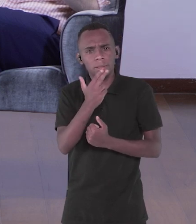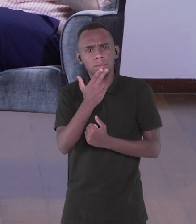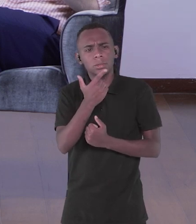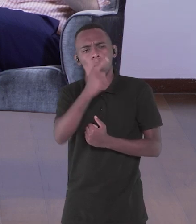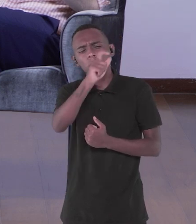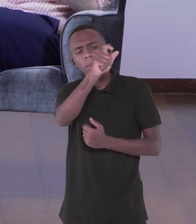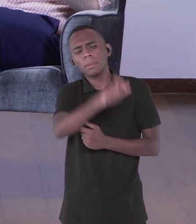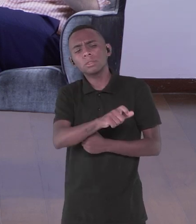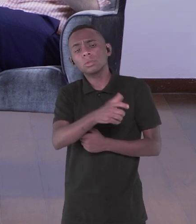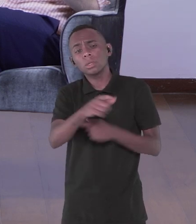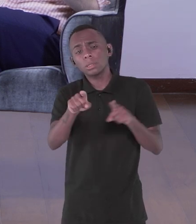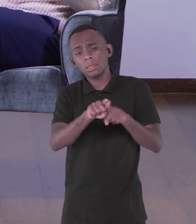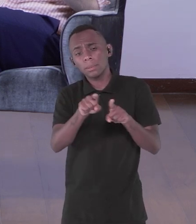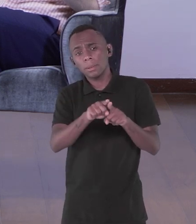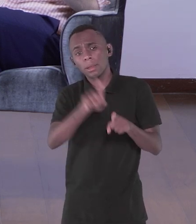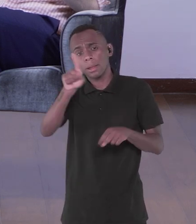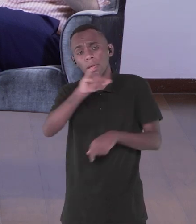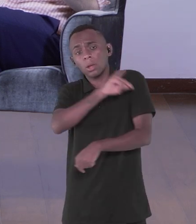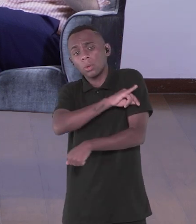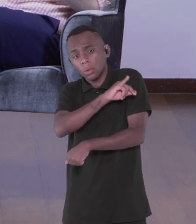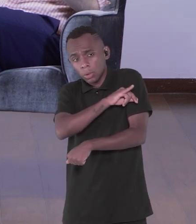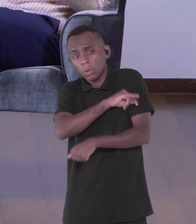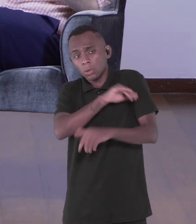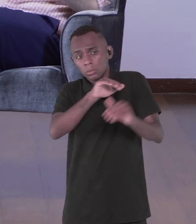ontem, né? Foi,